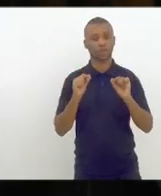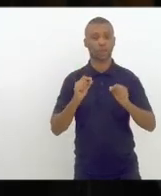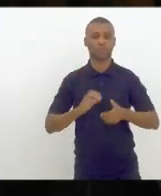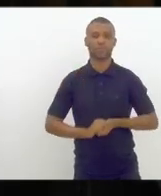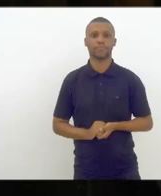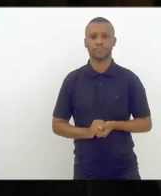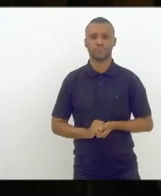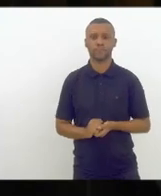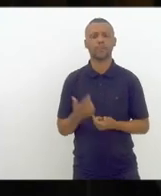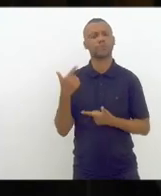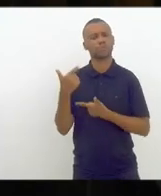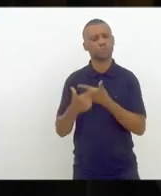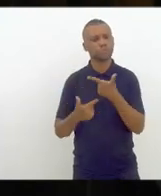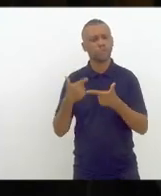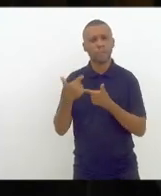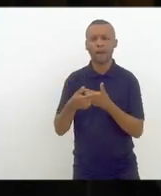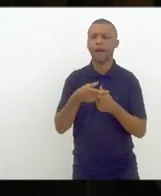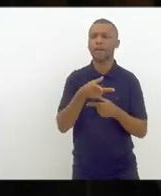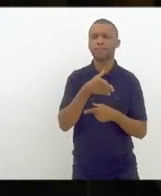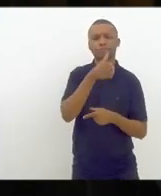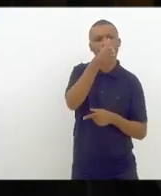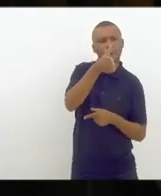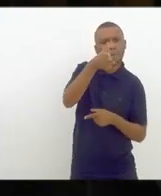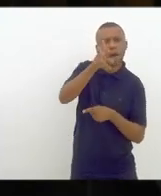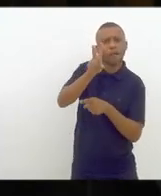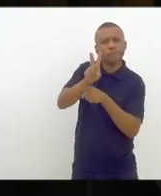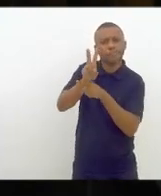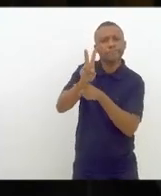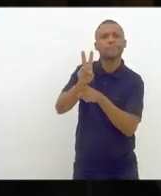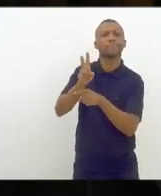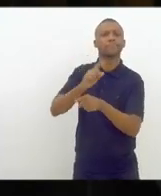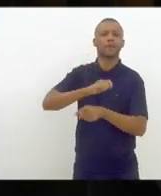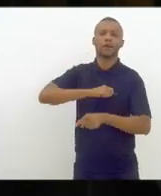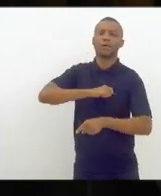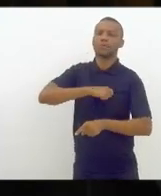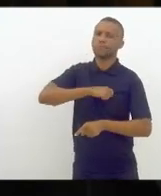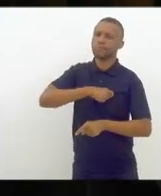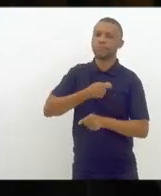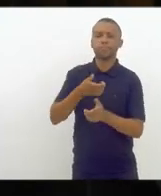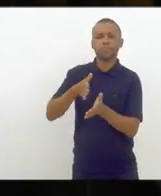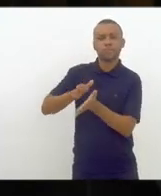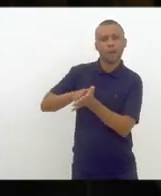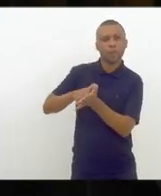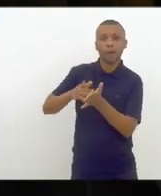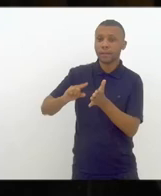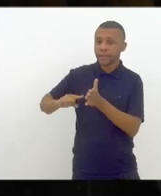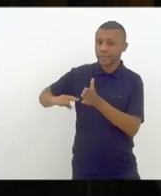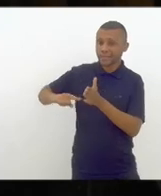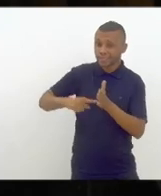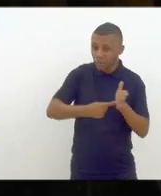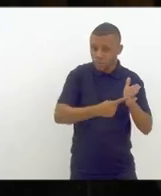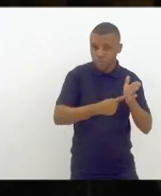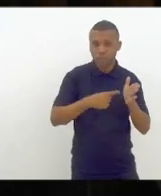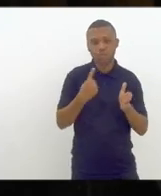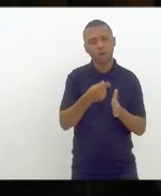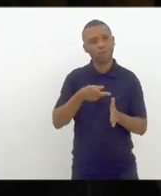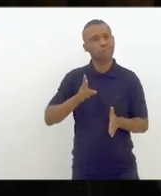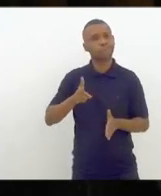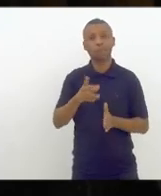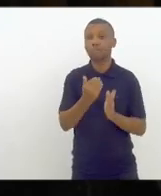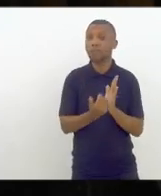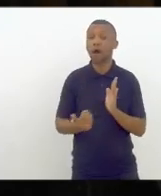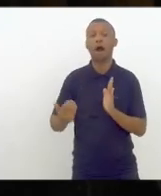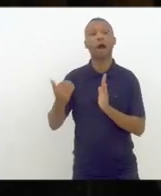todo o nosso trabalho das fiscalizações, das cobranças, das denúncias, nós vamos continuar, nós vamos